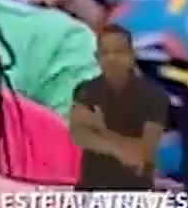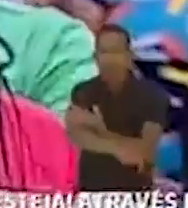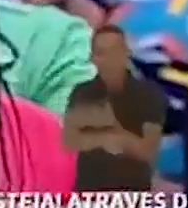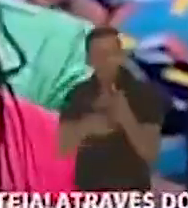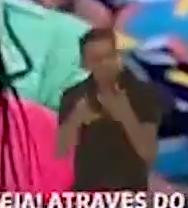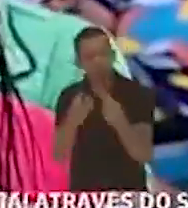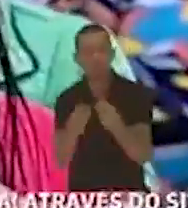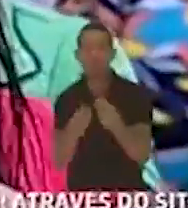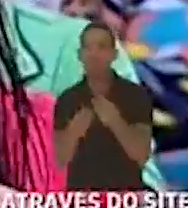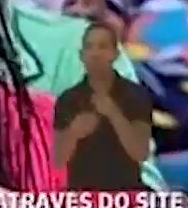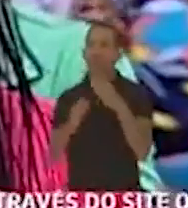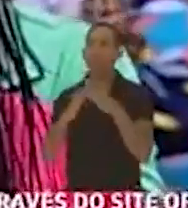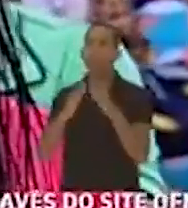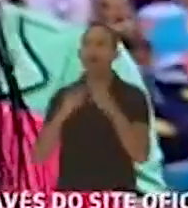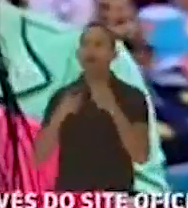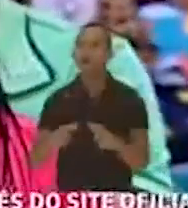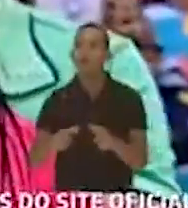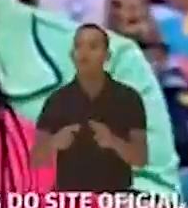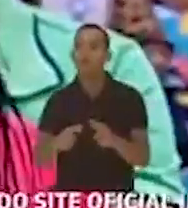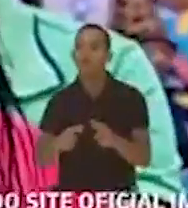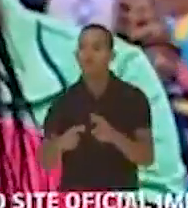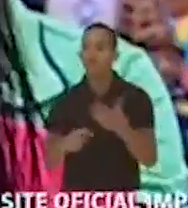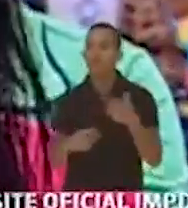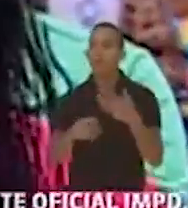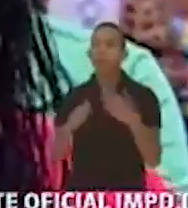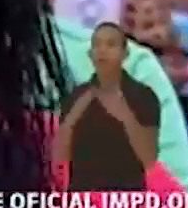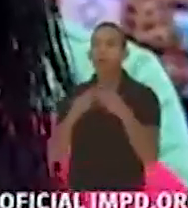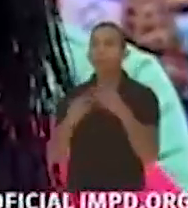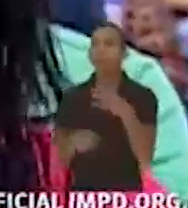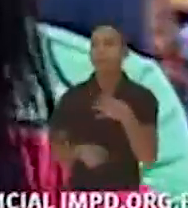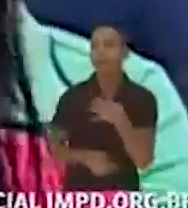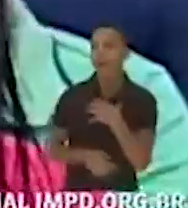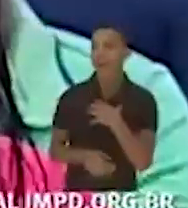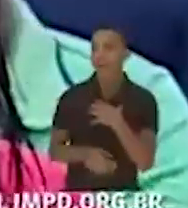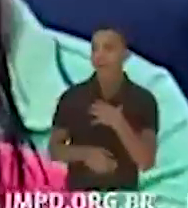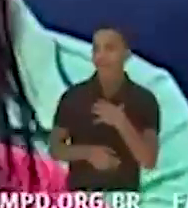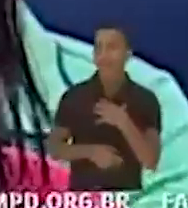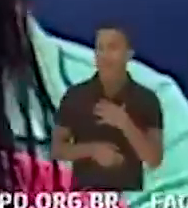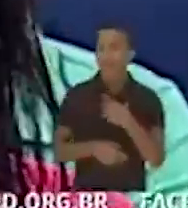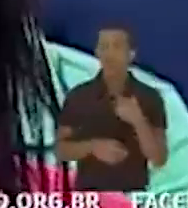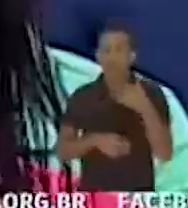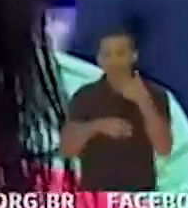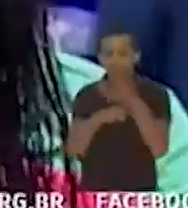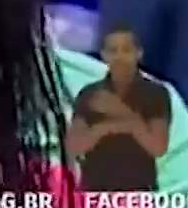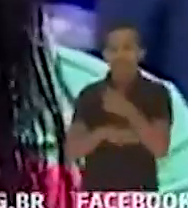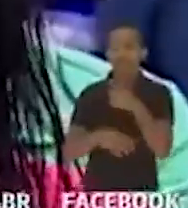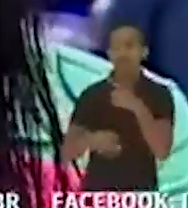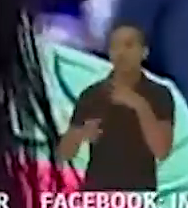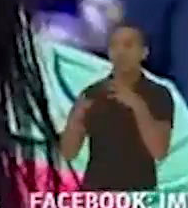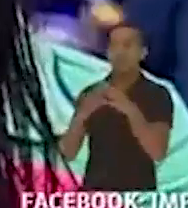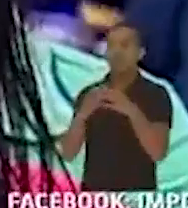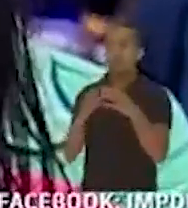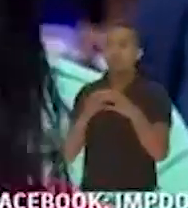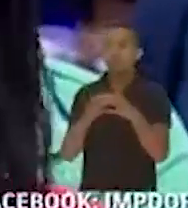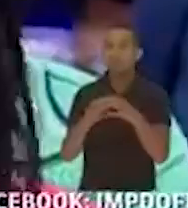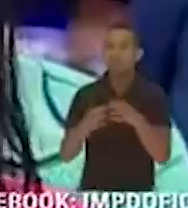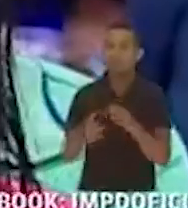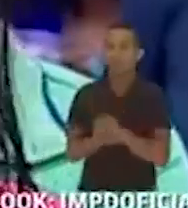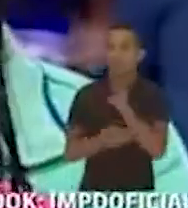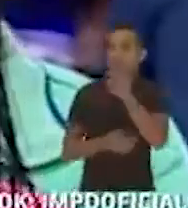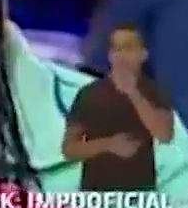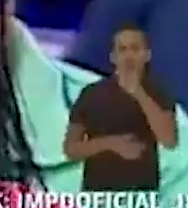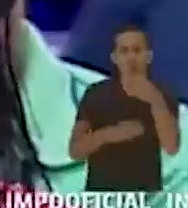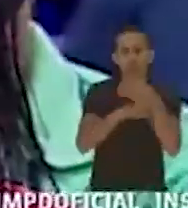muito. Você mora onde, filhinha? Eu moro na Bahia. Eu vim na caravana, mas o irmão galego. Você nunca veio aqui?